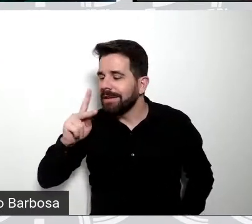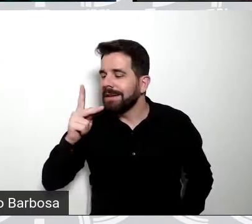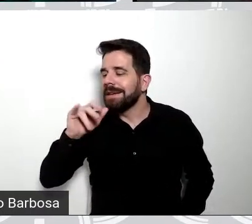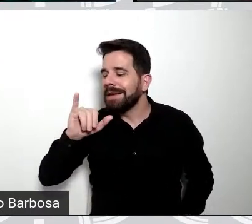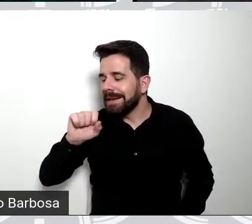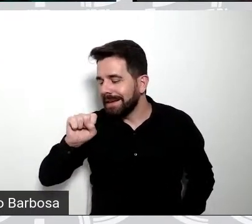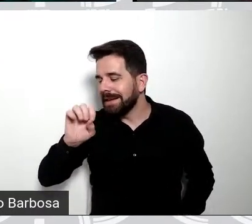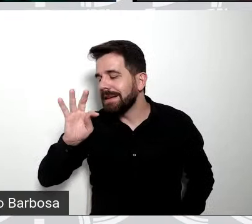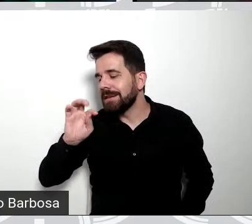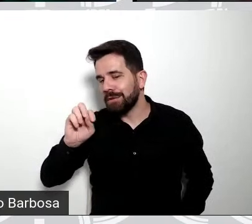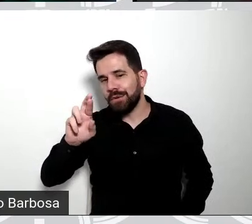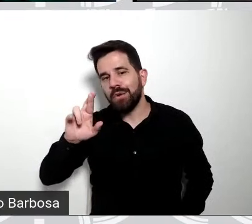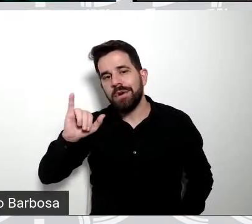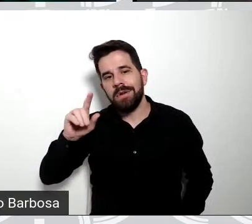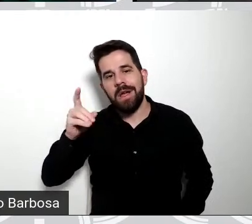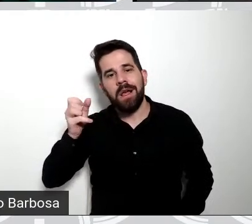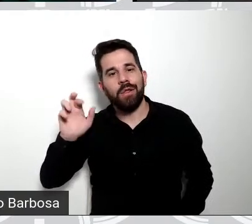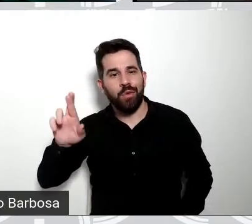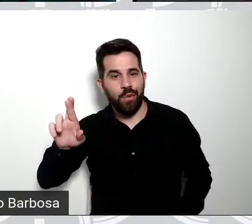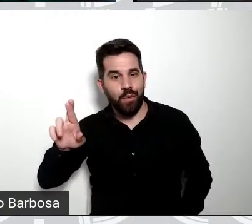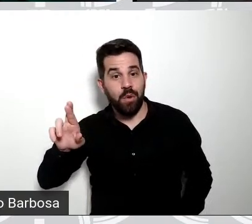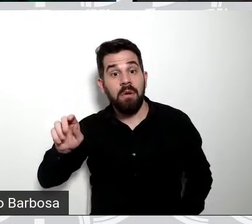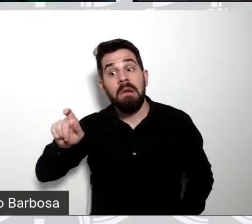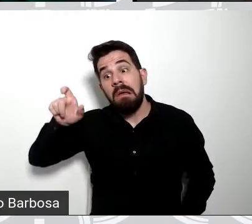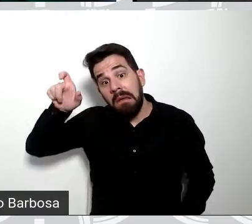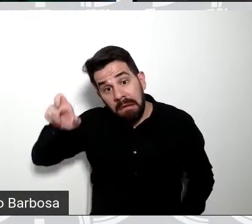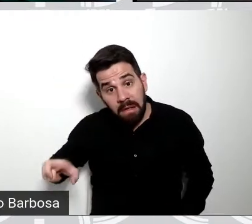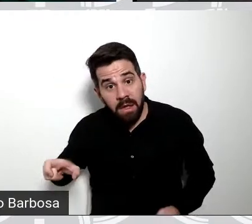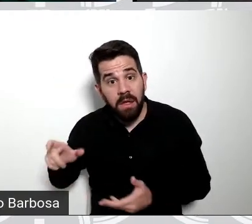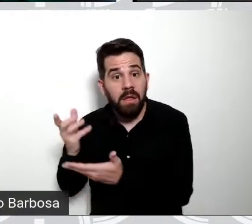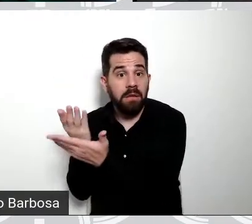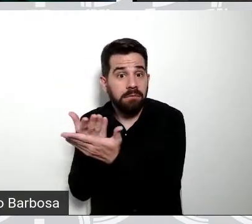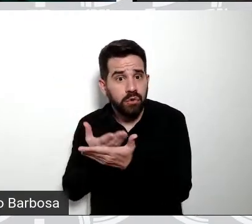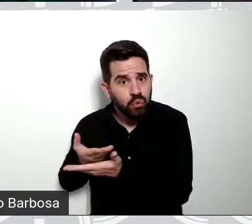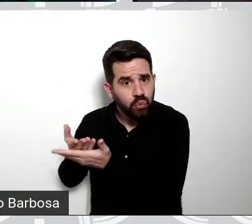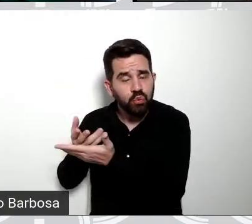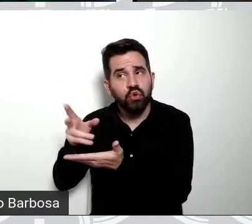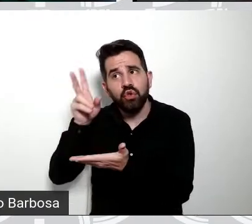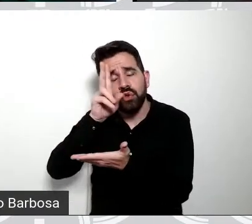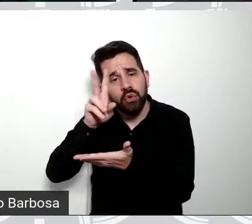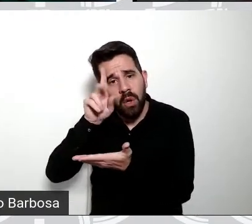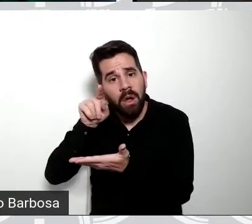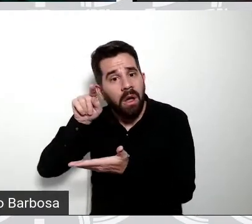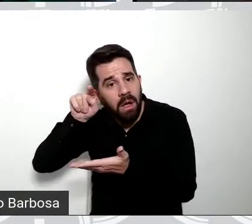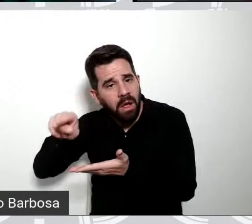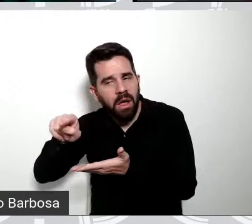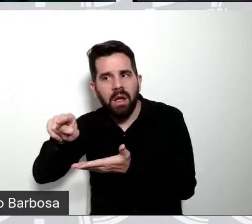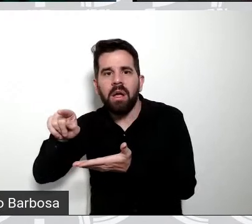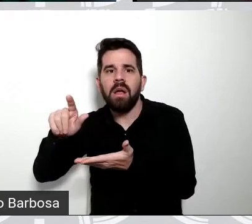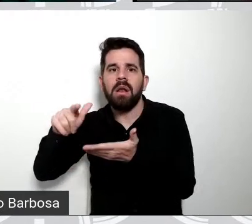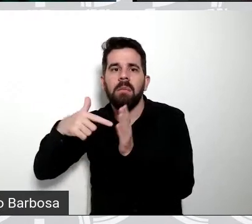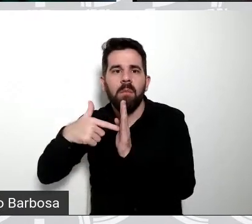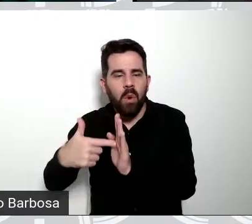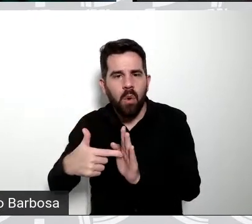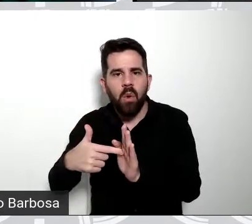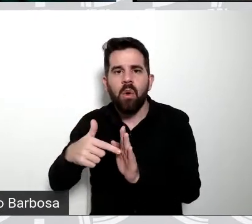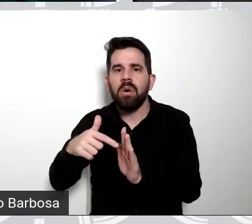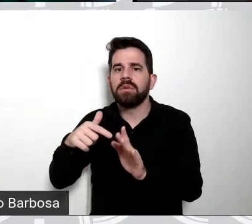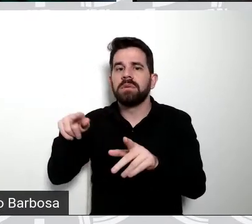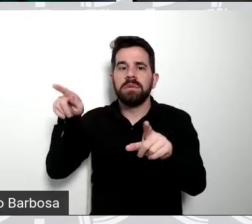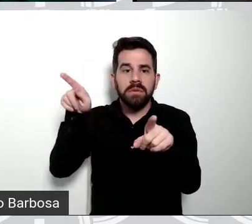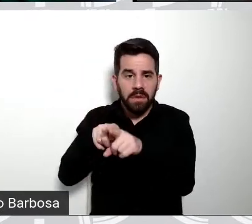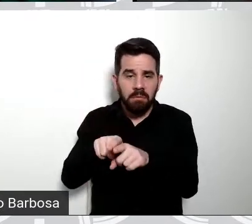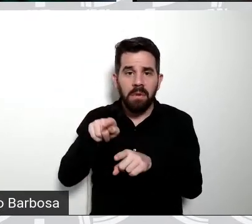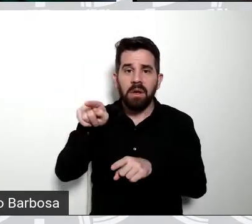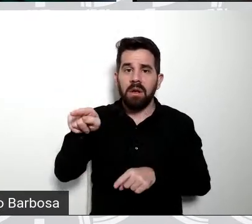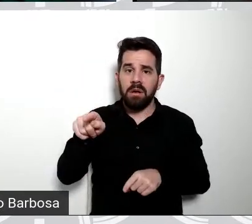é? Também ao hierarquizar, também ao construir as causas, também